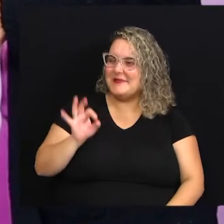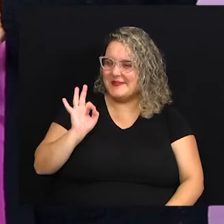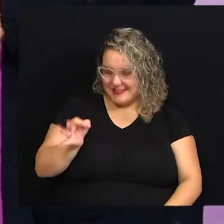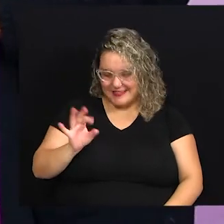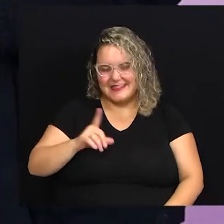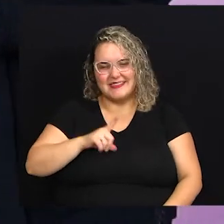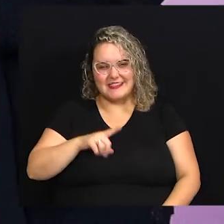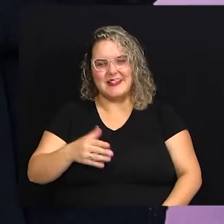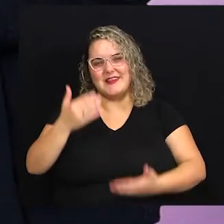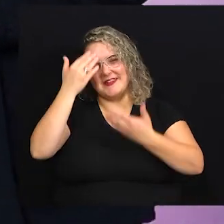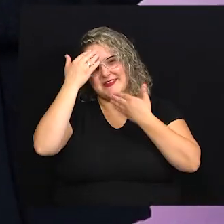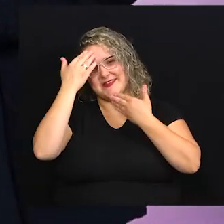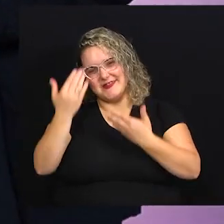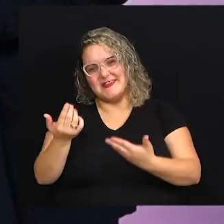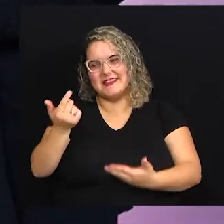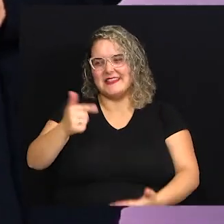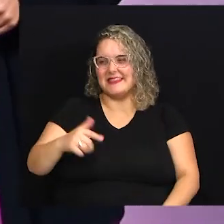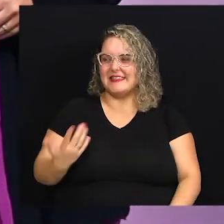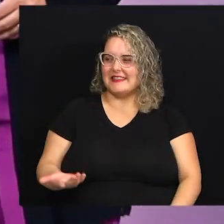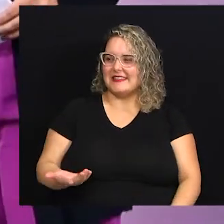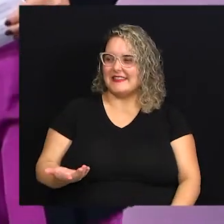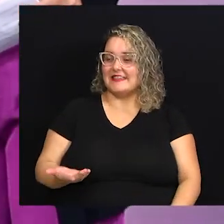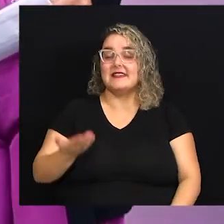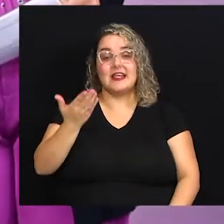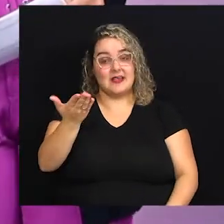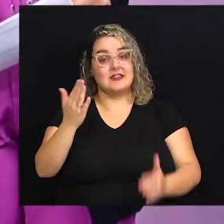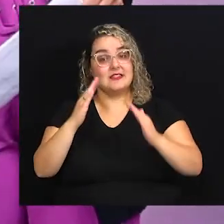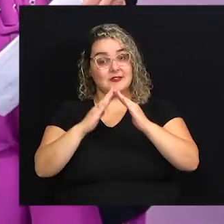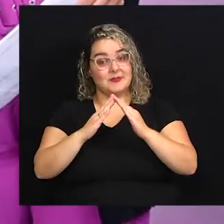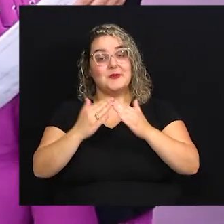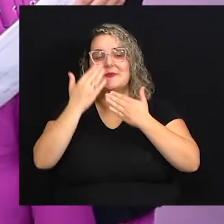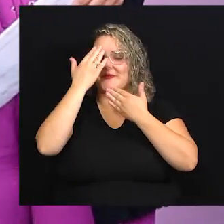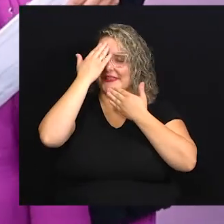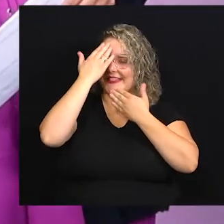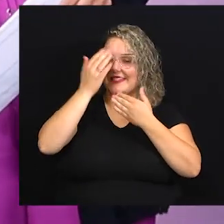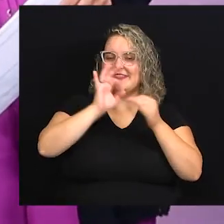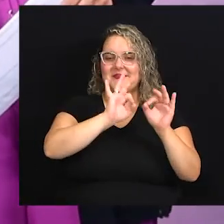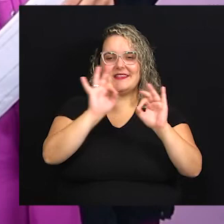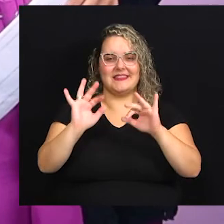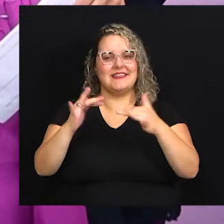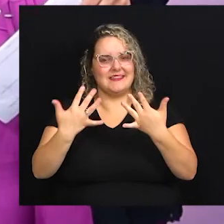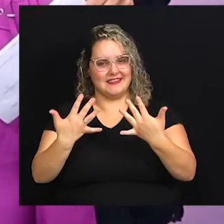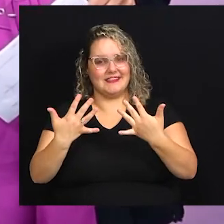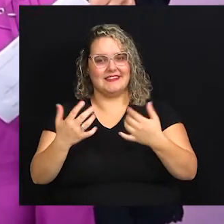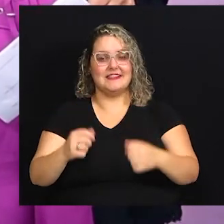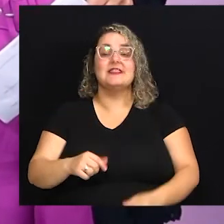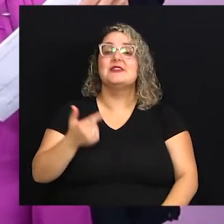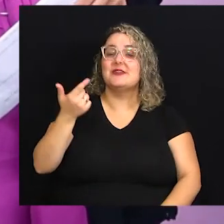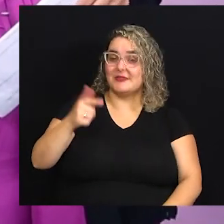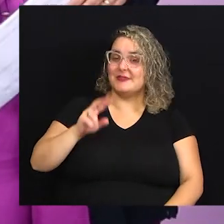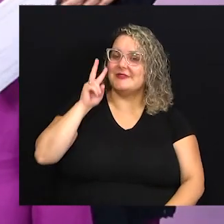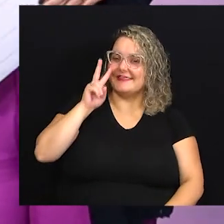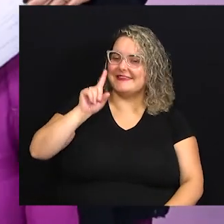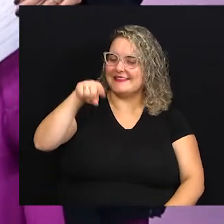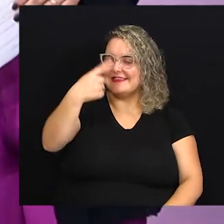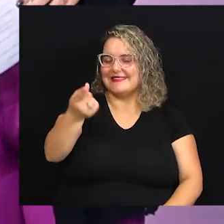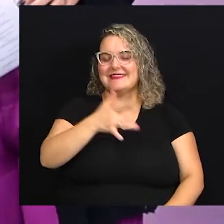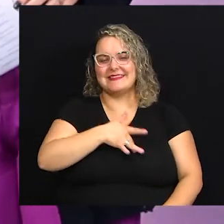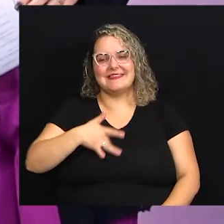viu? Pode ter certeza. Muito obrigada mais uma vez. E a você de casa também, muito obrigada pela companhia e audiência. A gente se vê na